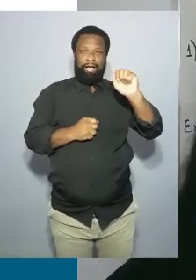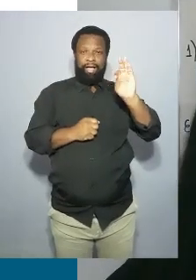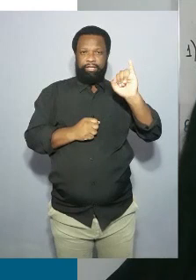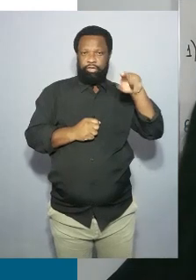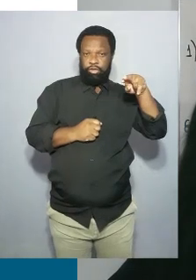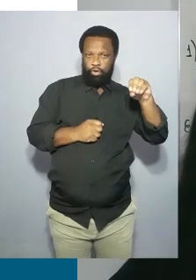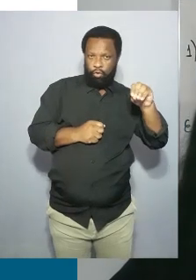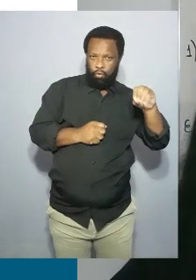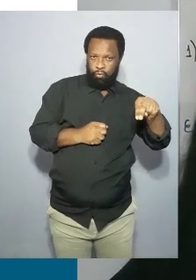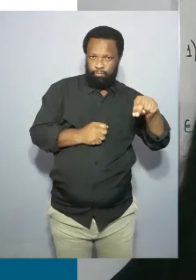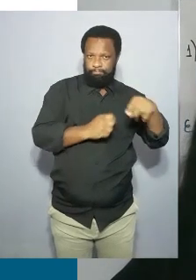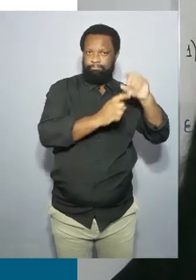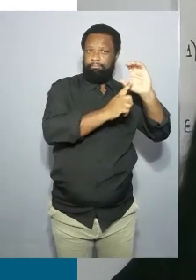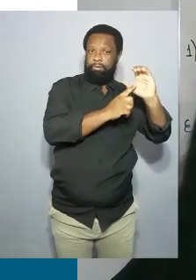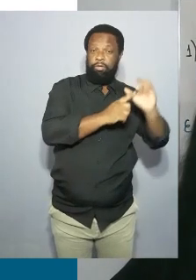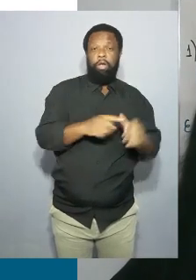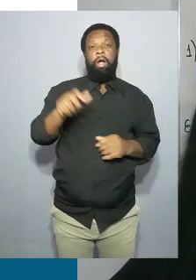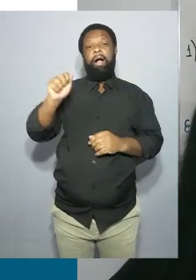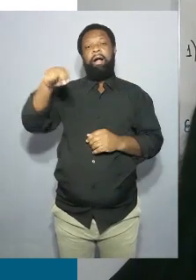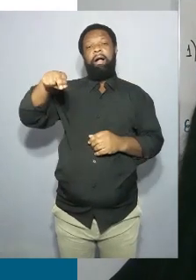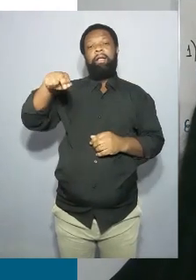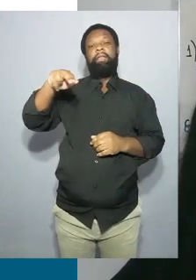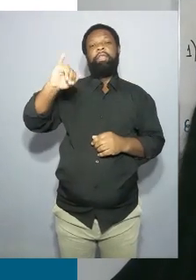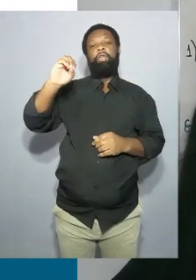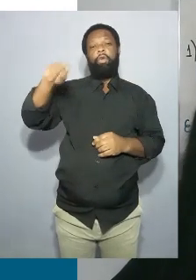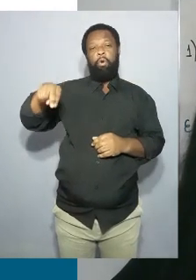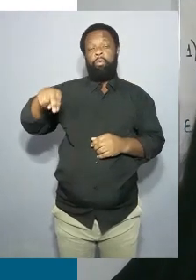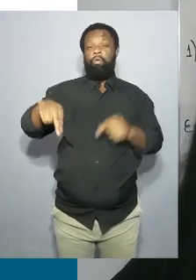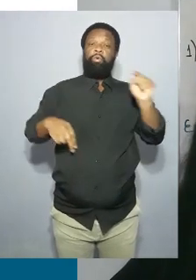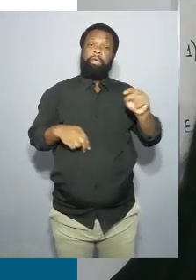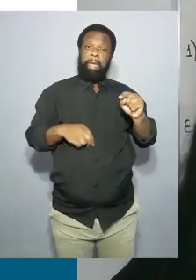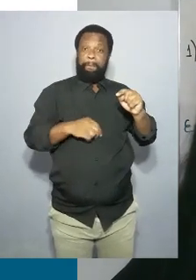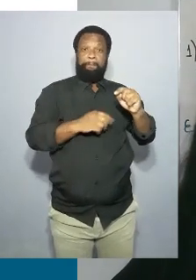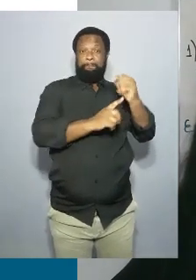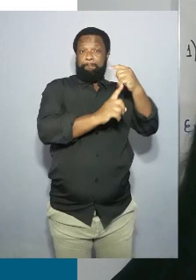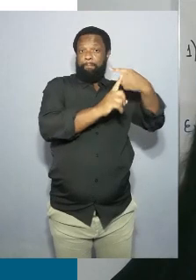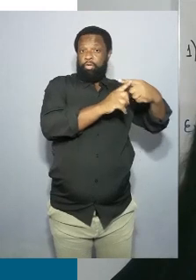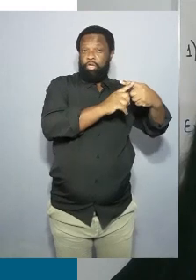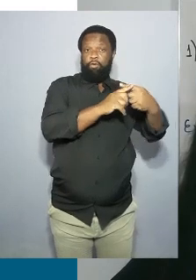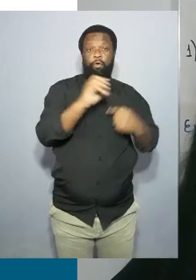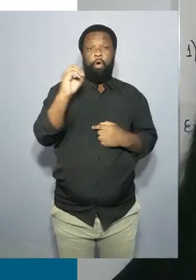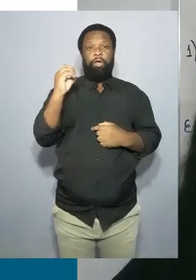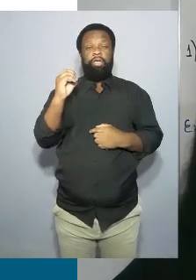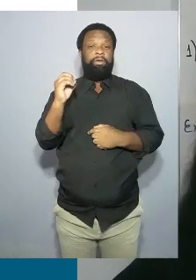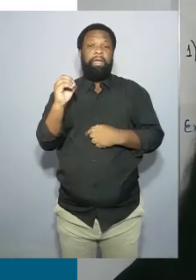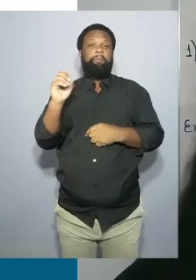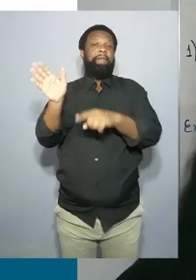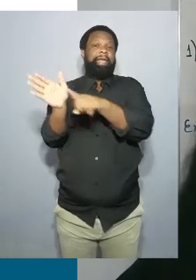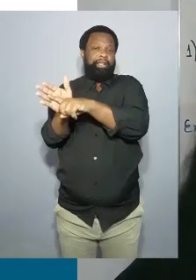ânion. Alumínio e oxigênio. Alumínio é metal positivo e oxigênio é